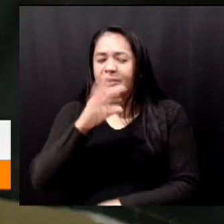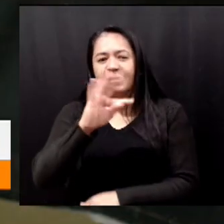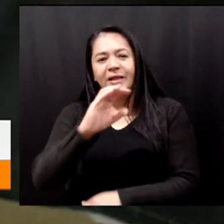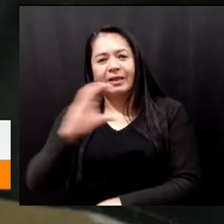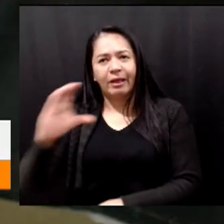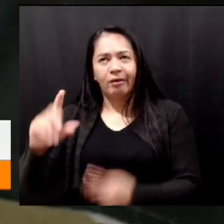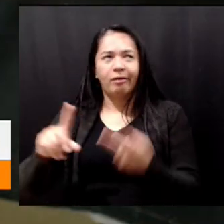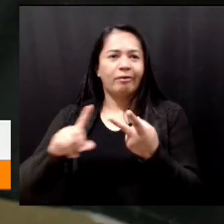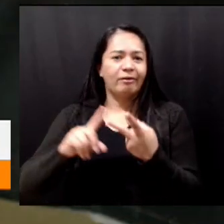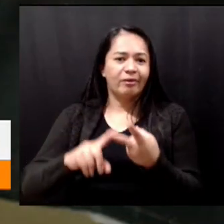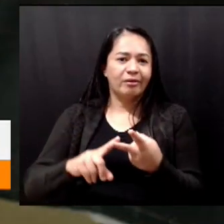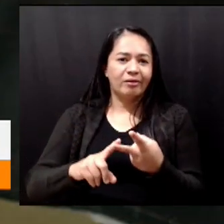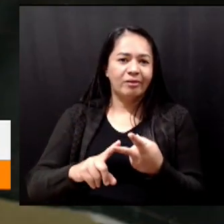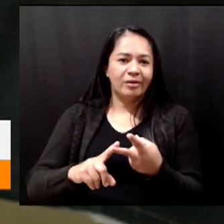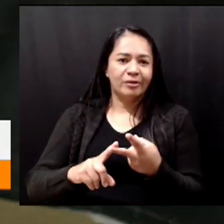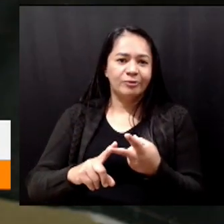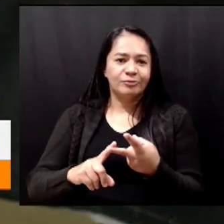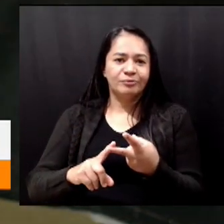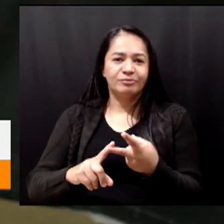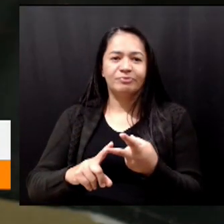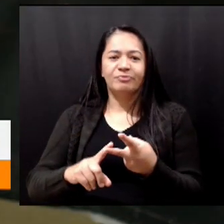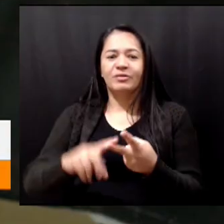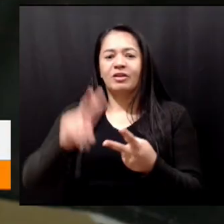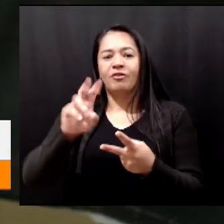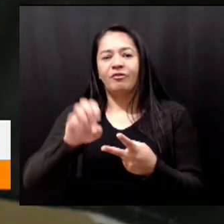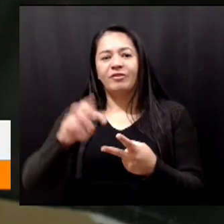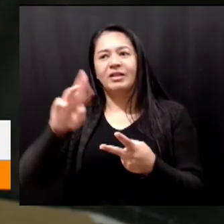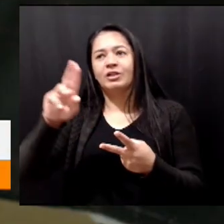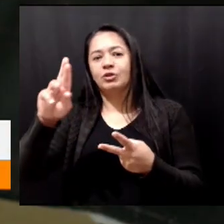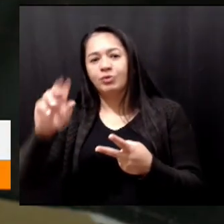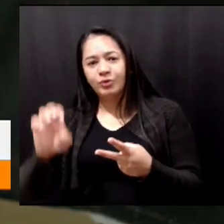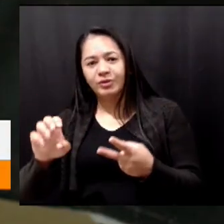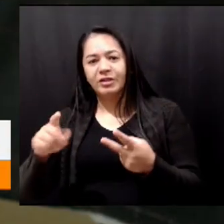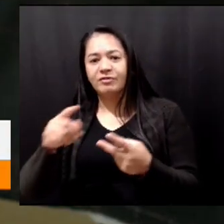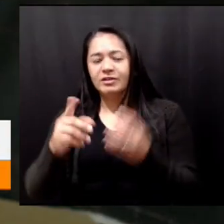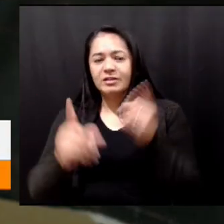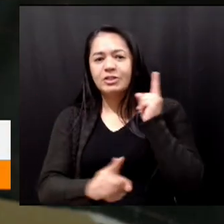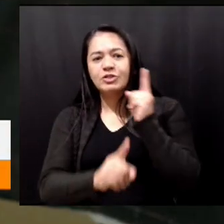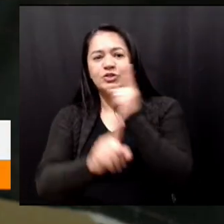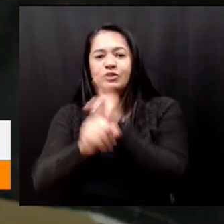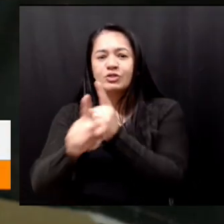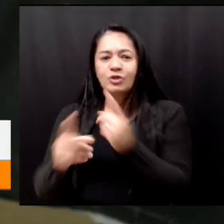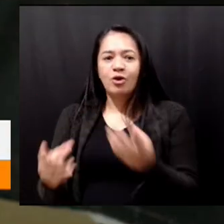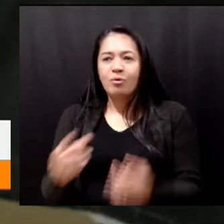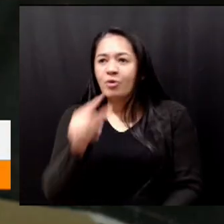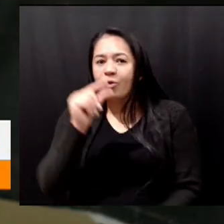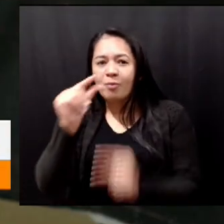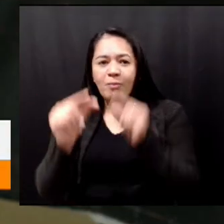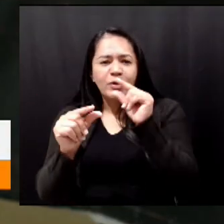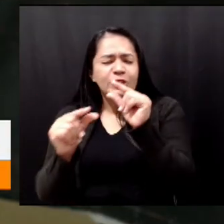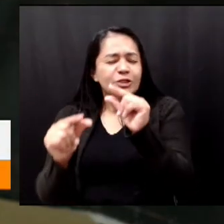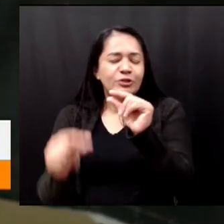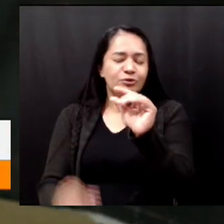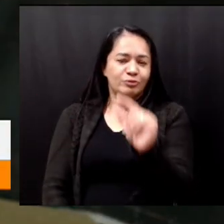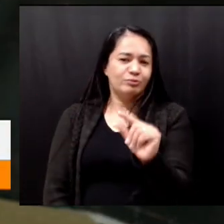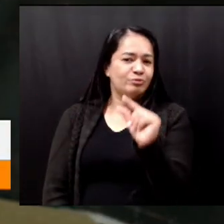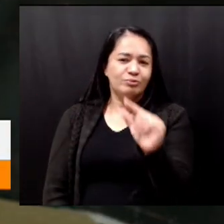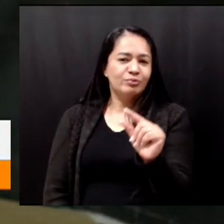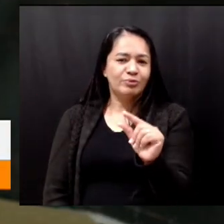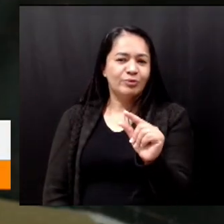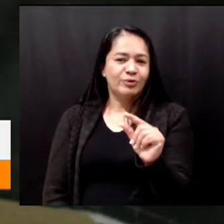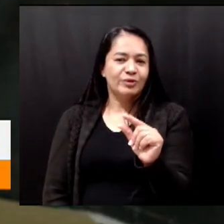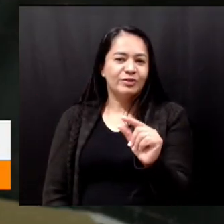acessar o Venture Hub, e aí vai descobrir um pouquinho do que tem sobre tecnologia